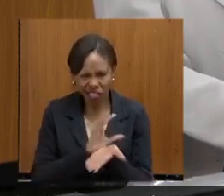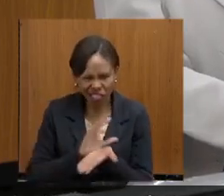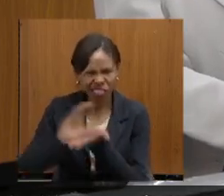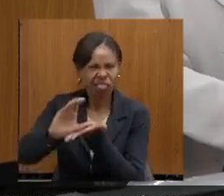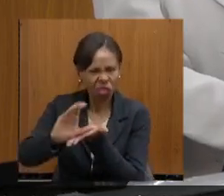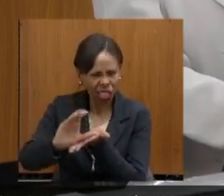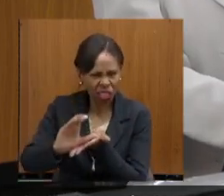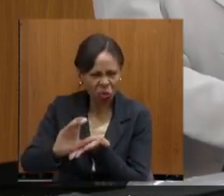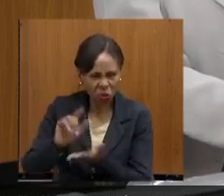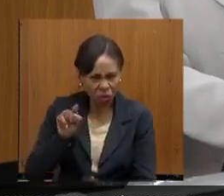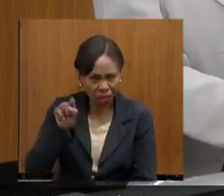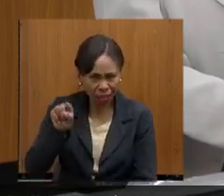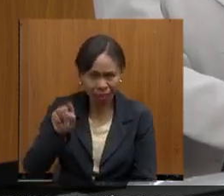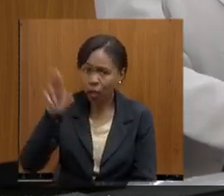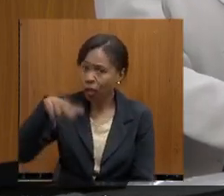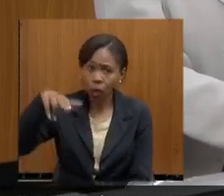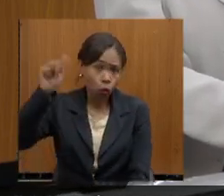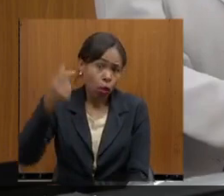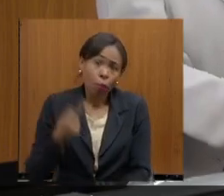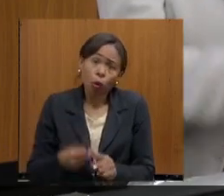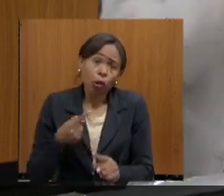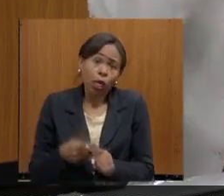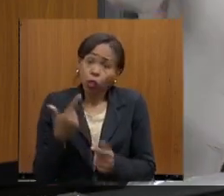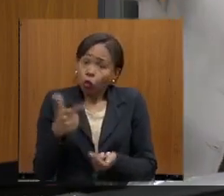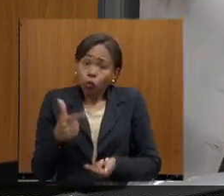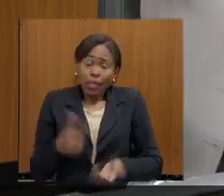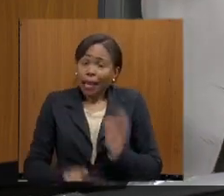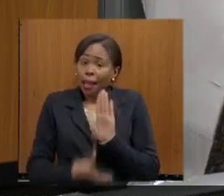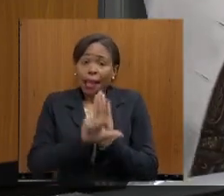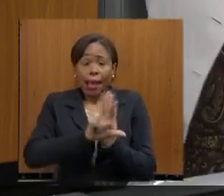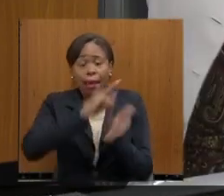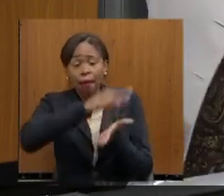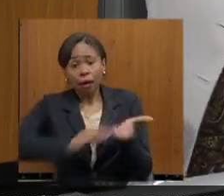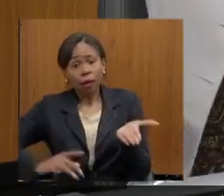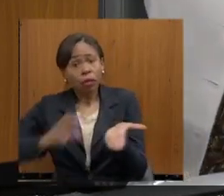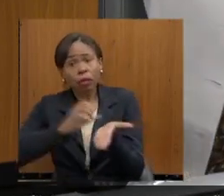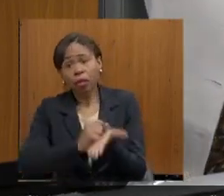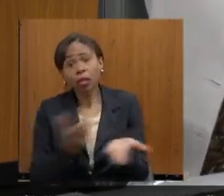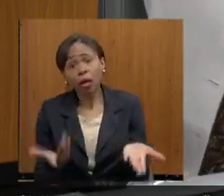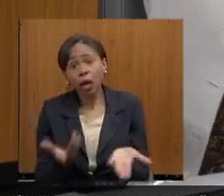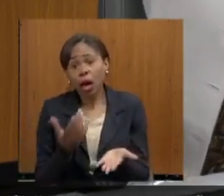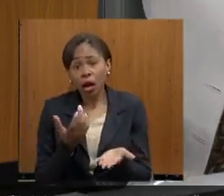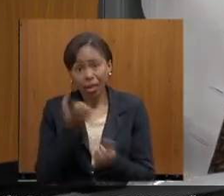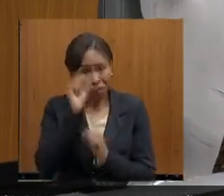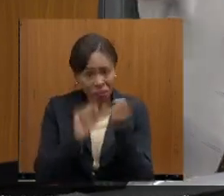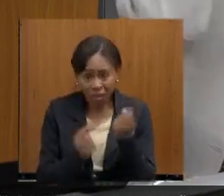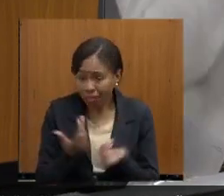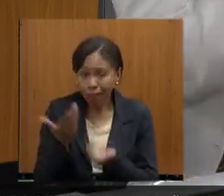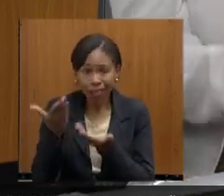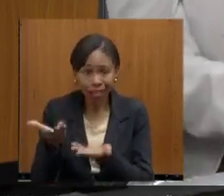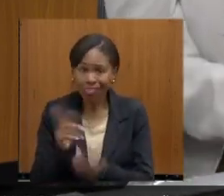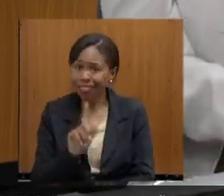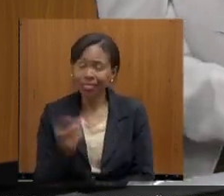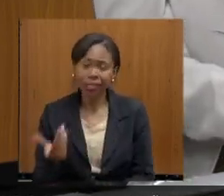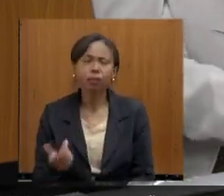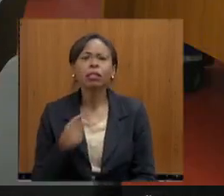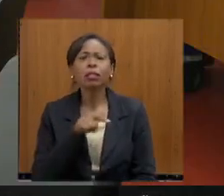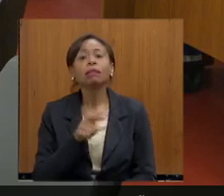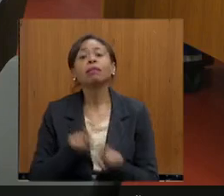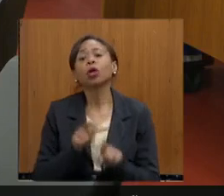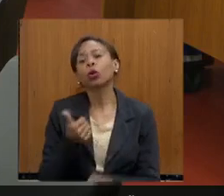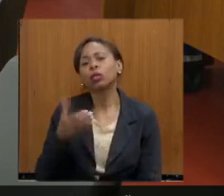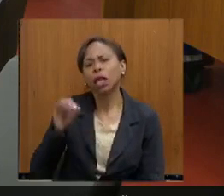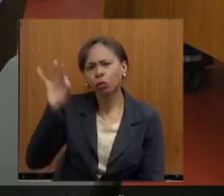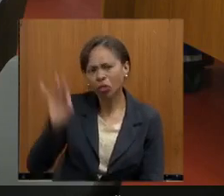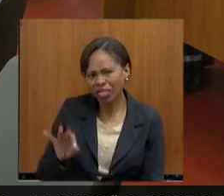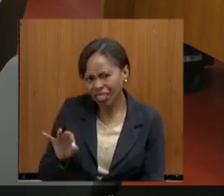porque sem realização fundiário uma grande empresa não se instala no município são detalhes secretários sabe os outros dez